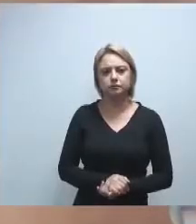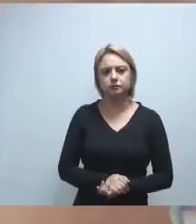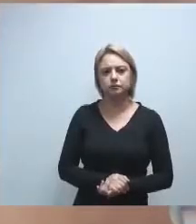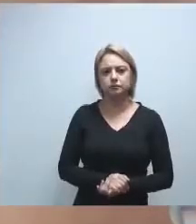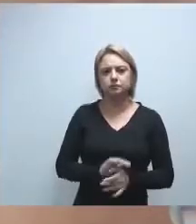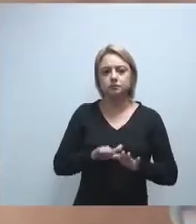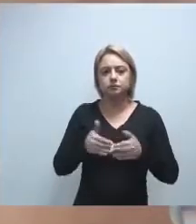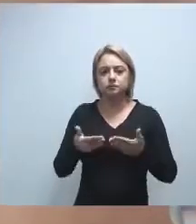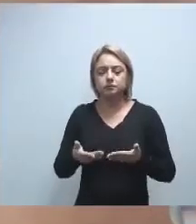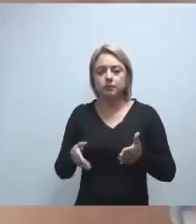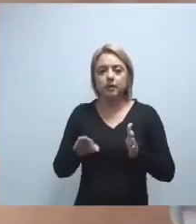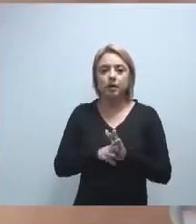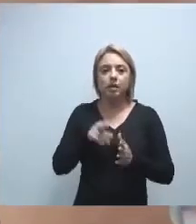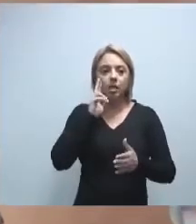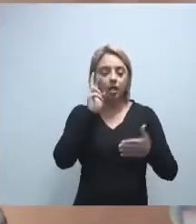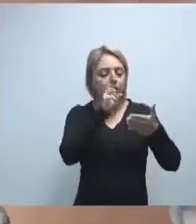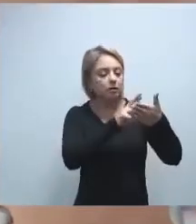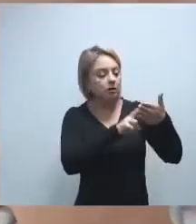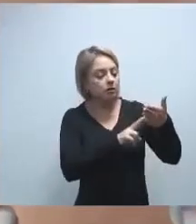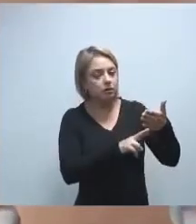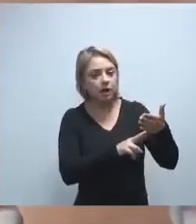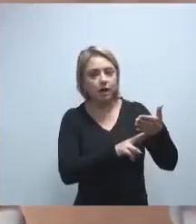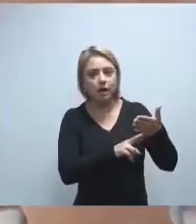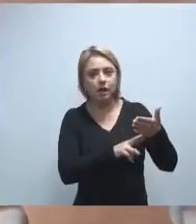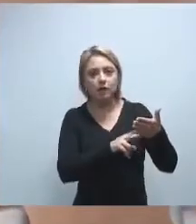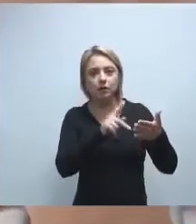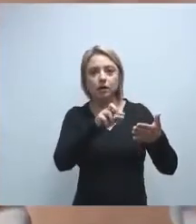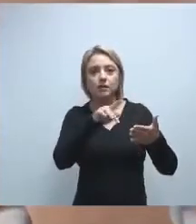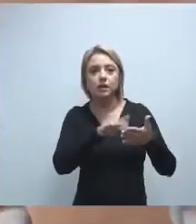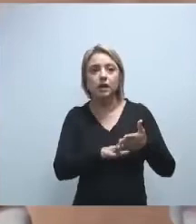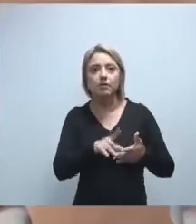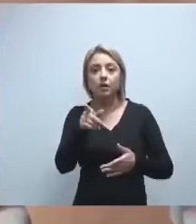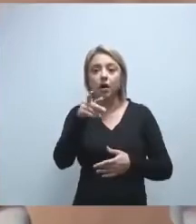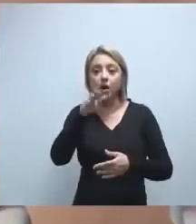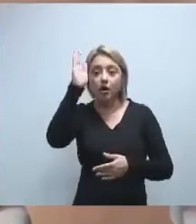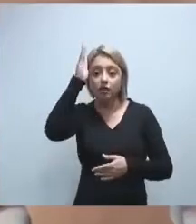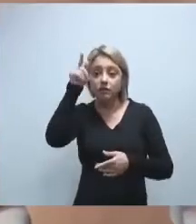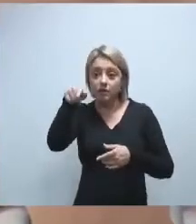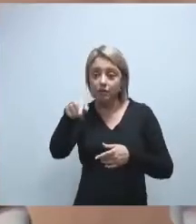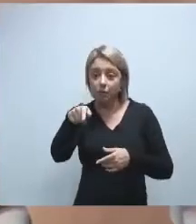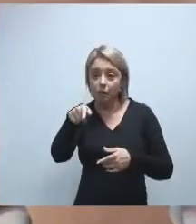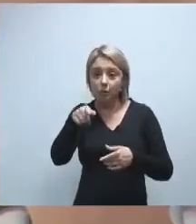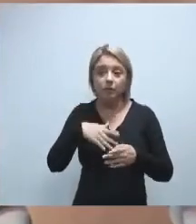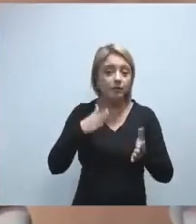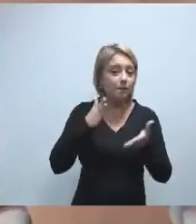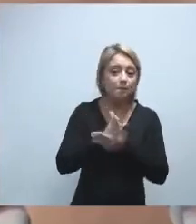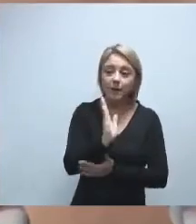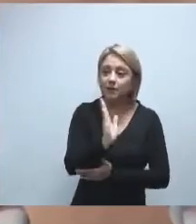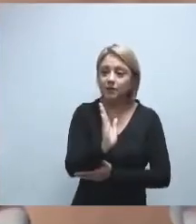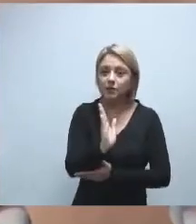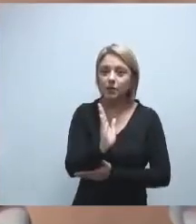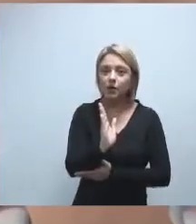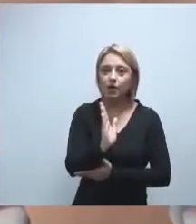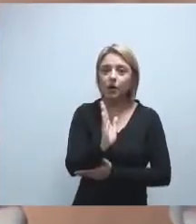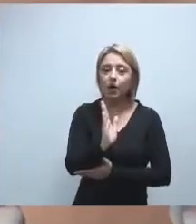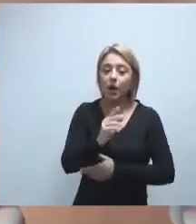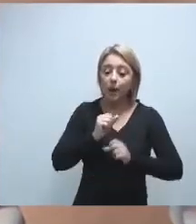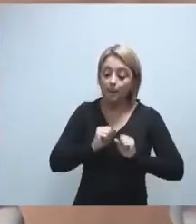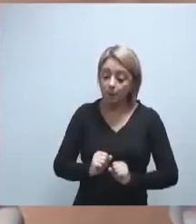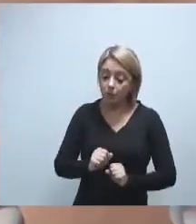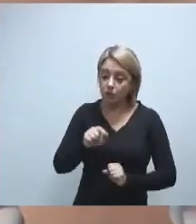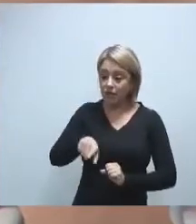quando sai o resultado com alguns o reserva imediato pois é seu bufê e passou se podia ter continuado